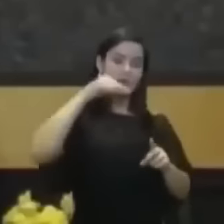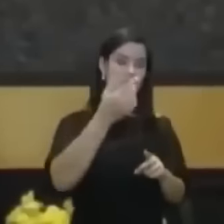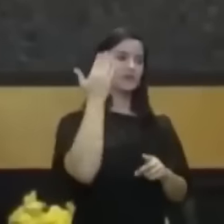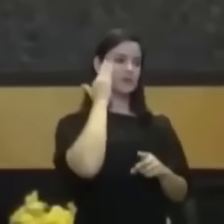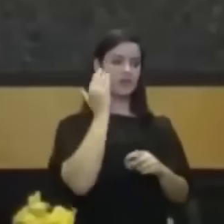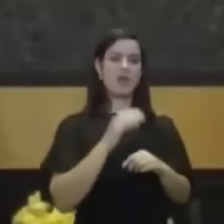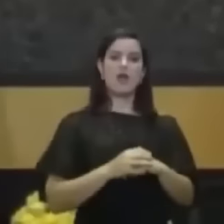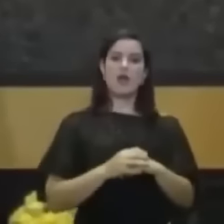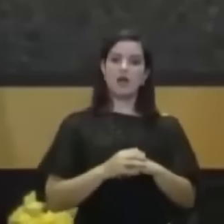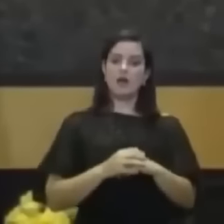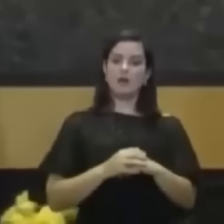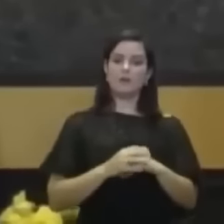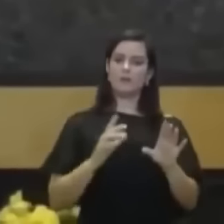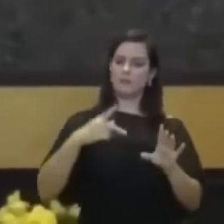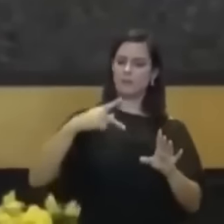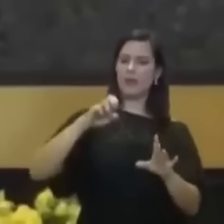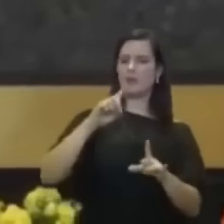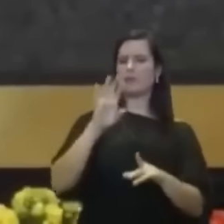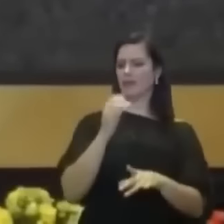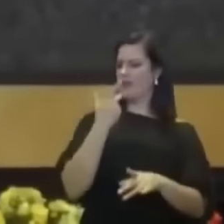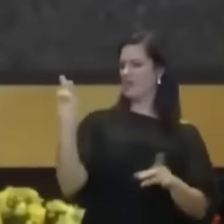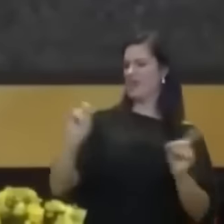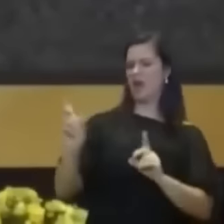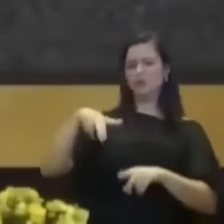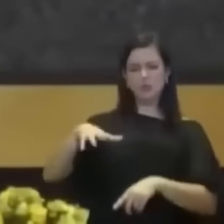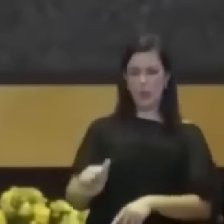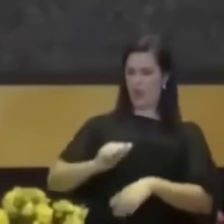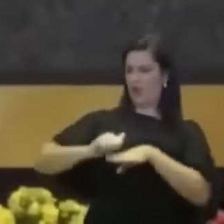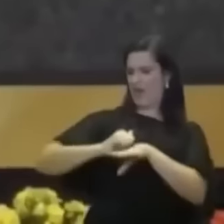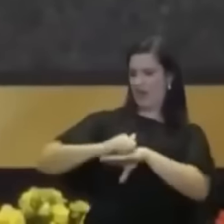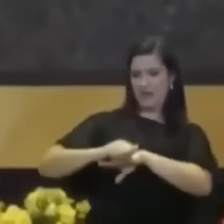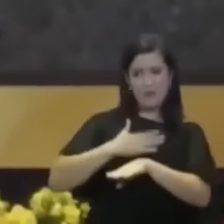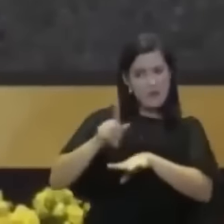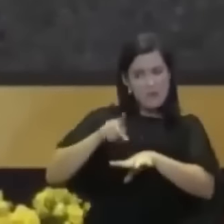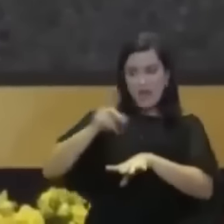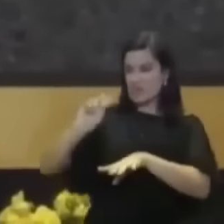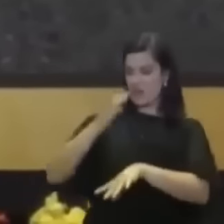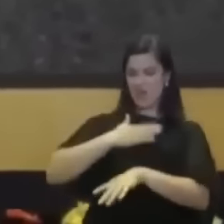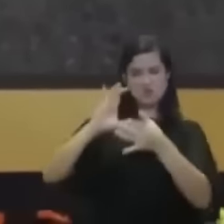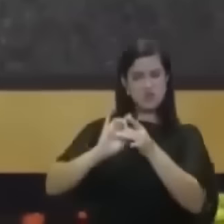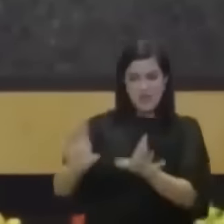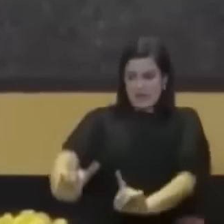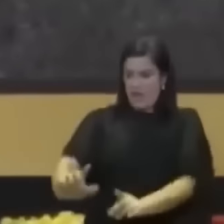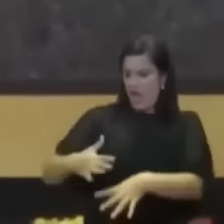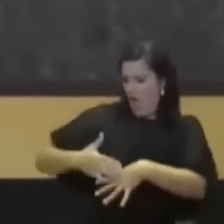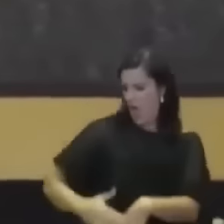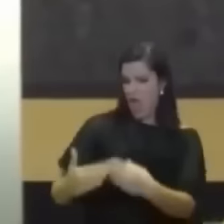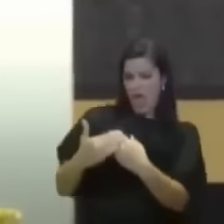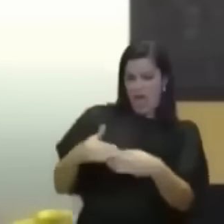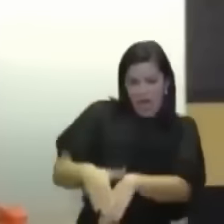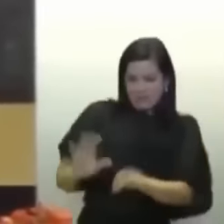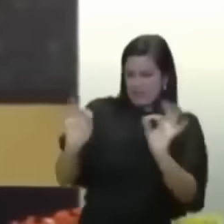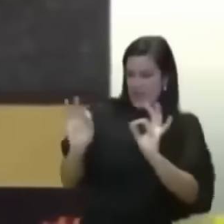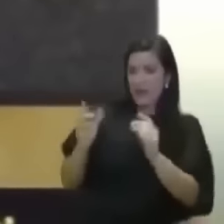o Pedro radicalizou. Diz: não, nunca me lavarás os pés, a mim não, eu não permitirei que tu te humilhes a esse ponto, eu